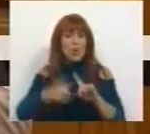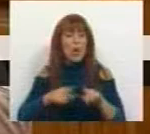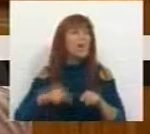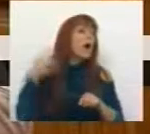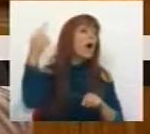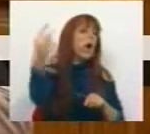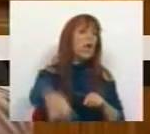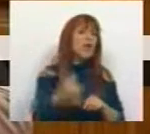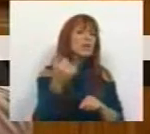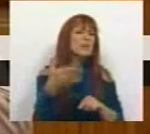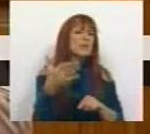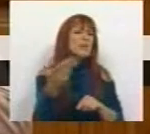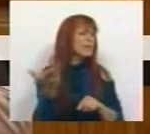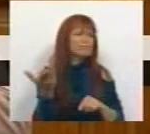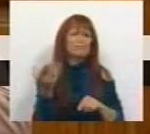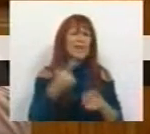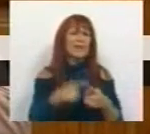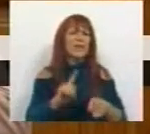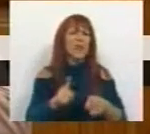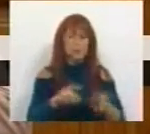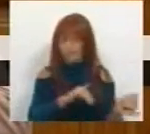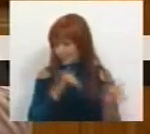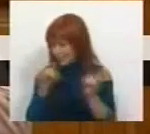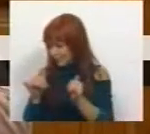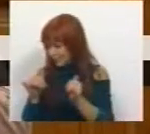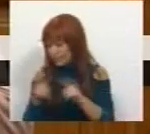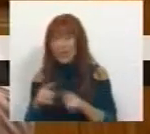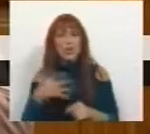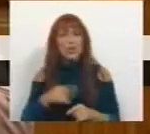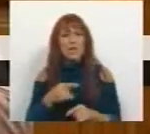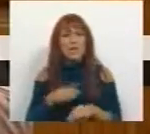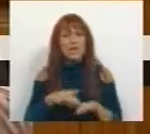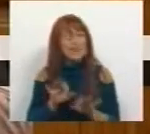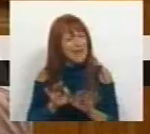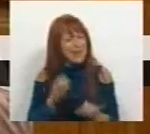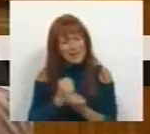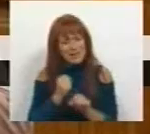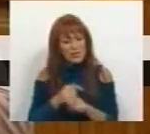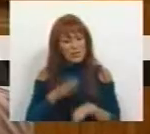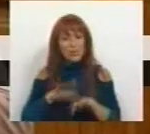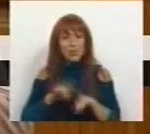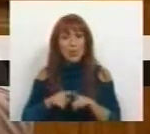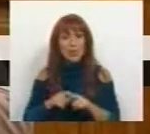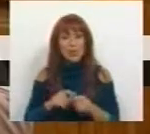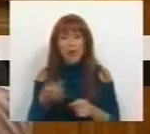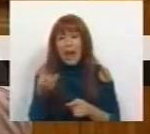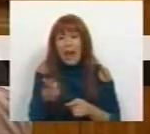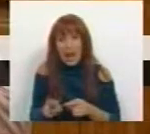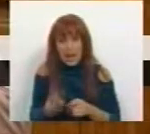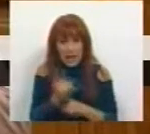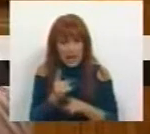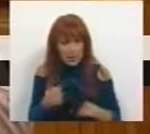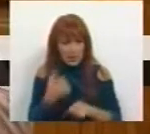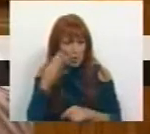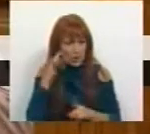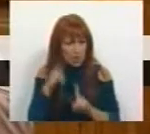de 2017. Por outro lado, gostava que fizesse o mesmo exercício relativamente aos resíduos, porque